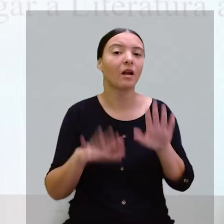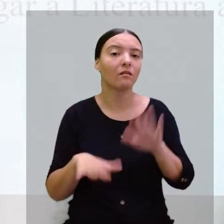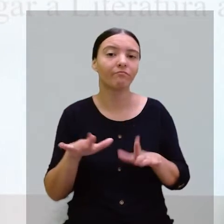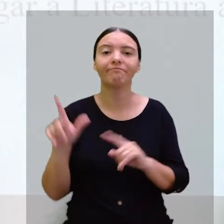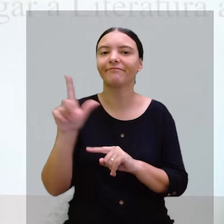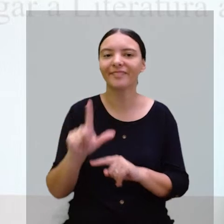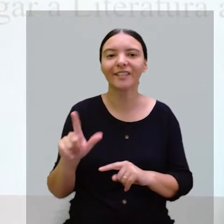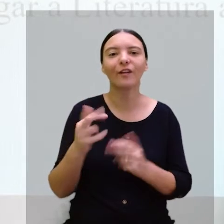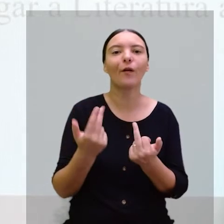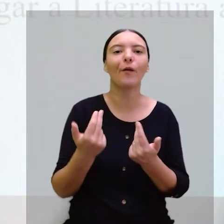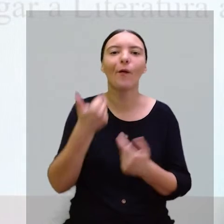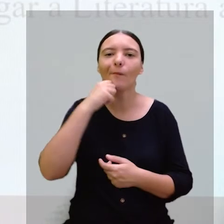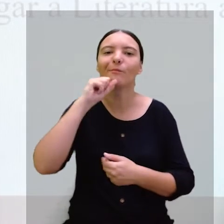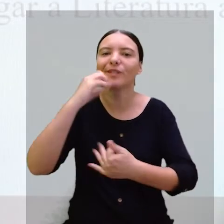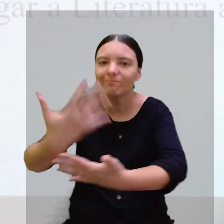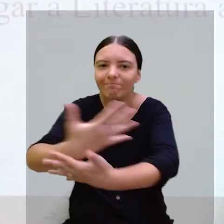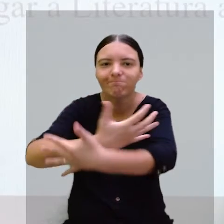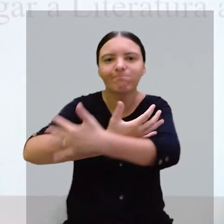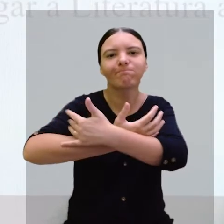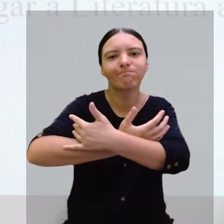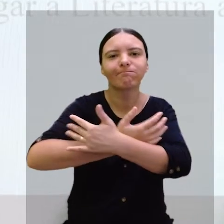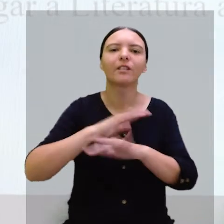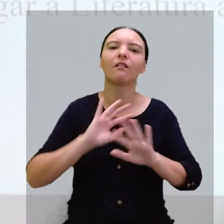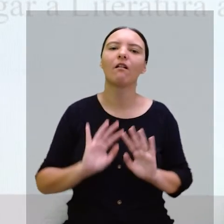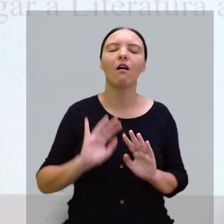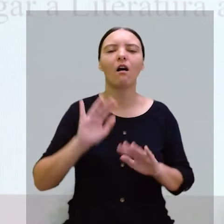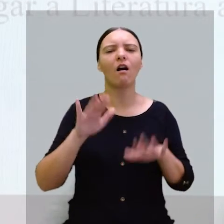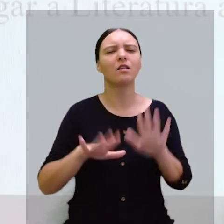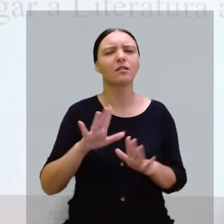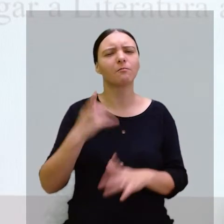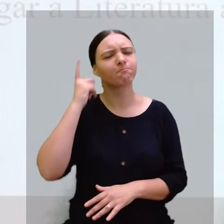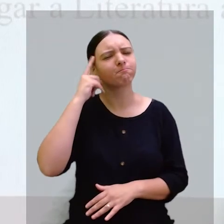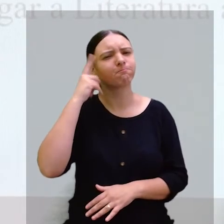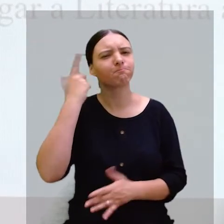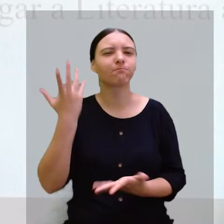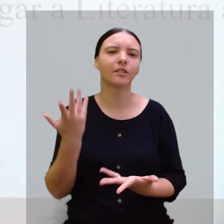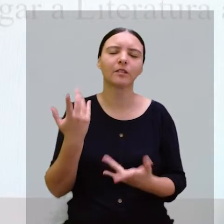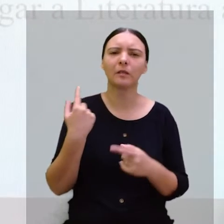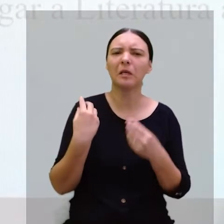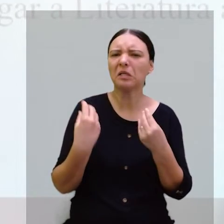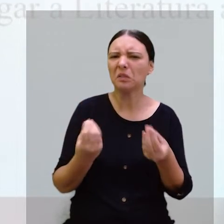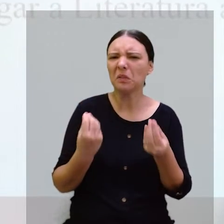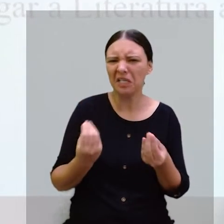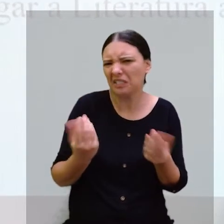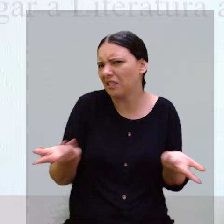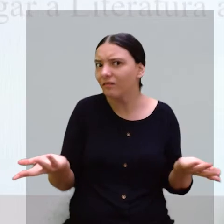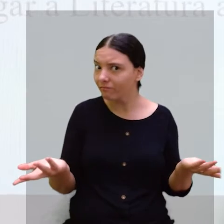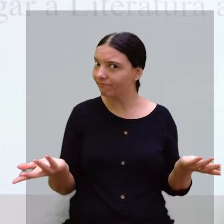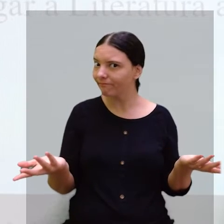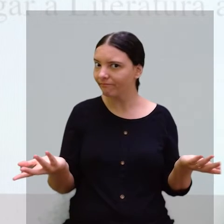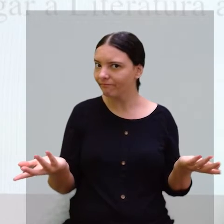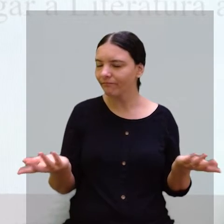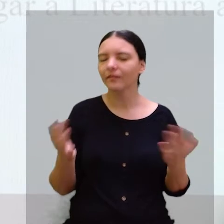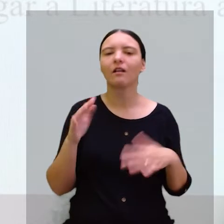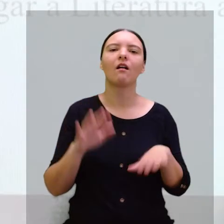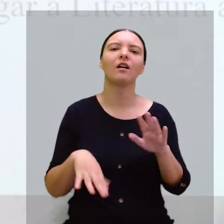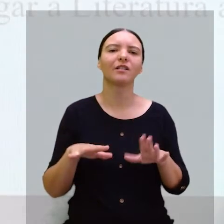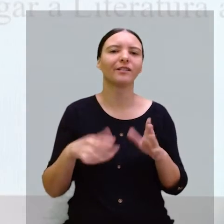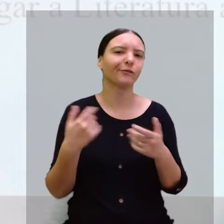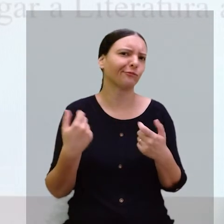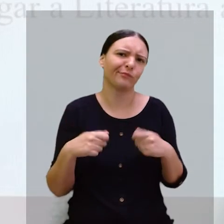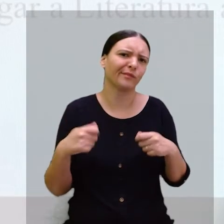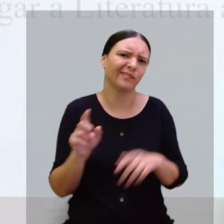pouco esse abraço materno também. Tem alguma coisa de se perguntar para que serve isso? Às vezes nem cabe a pergunta.